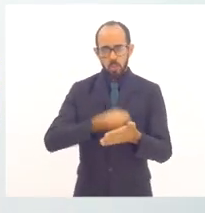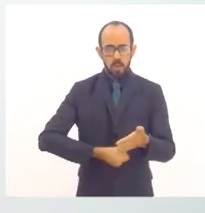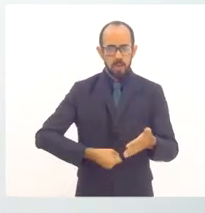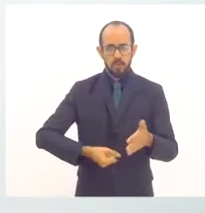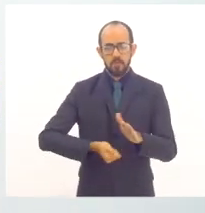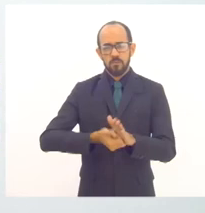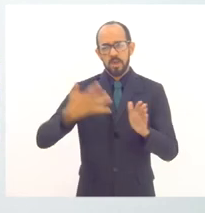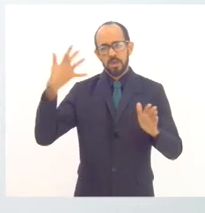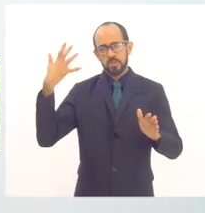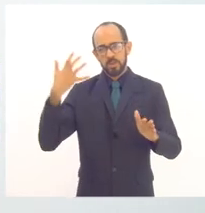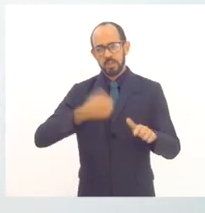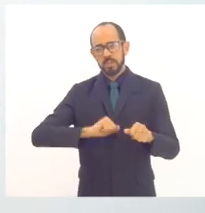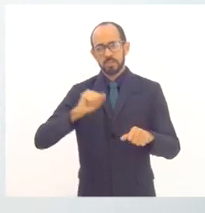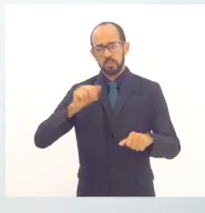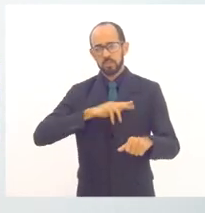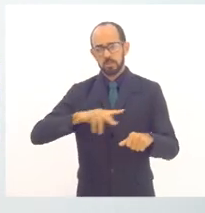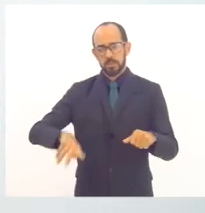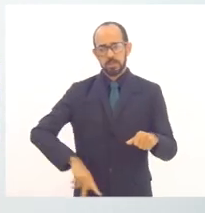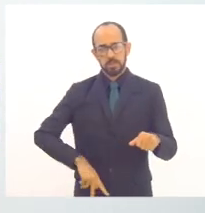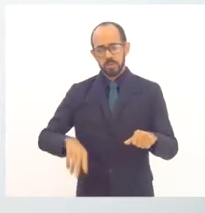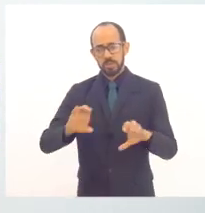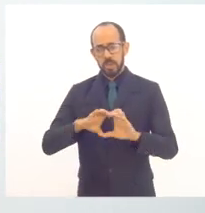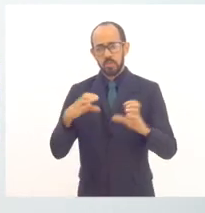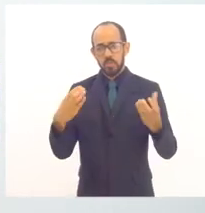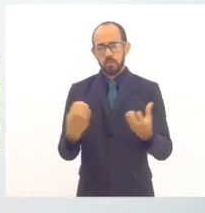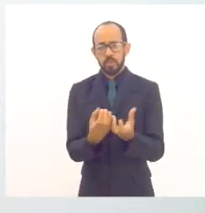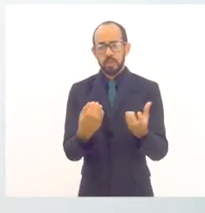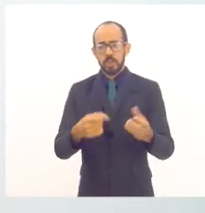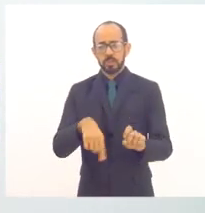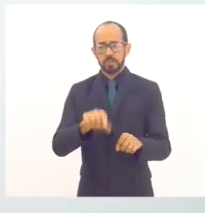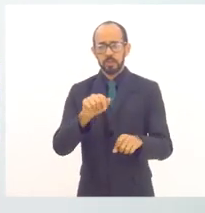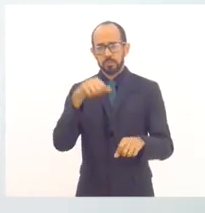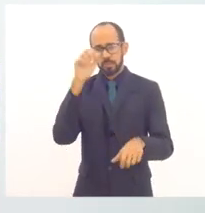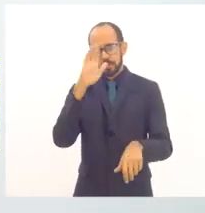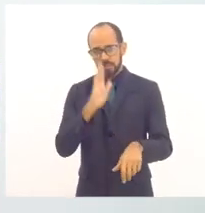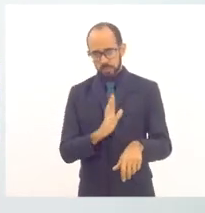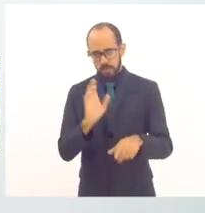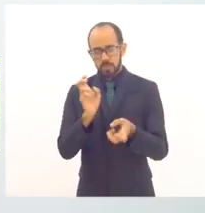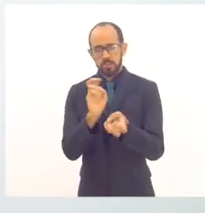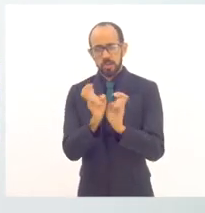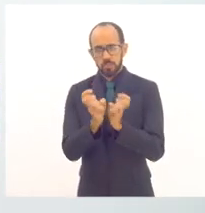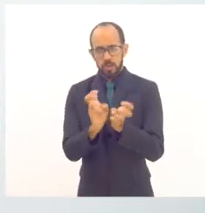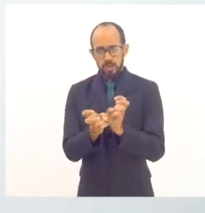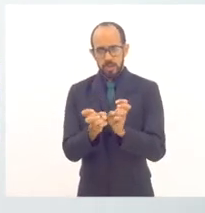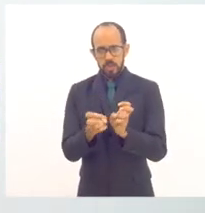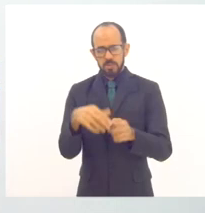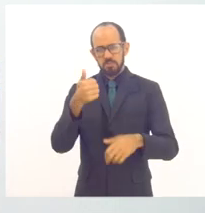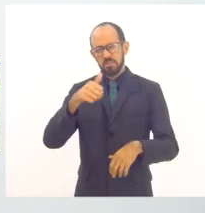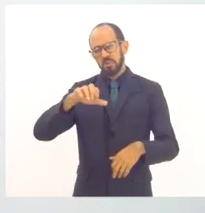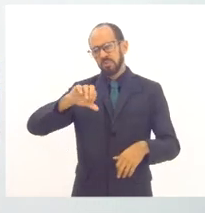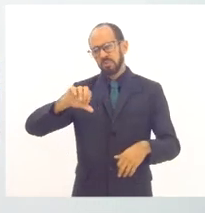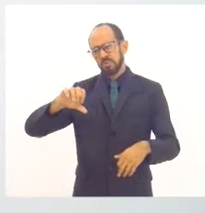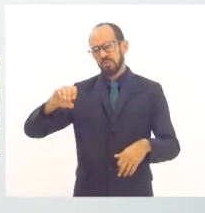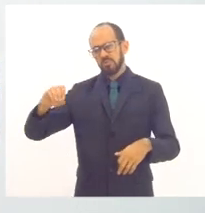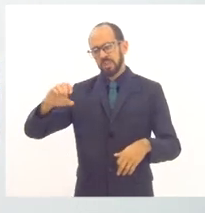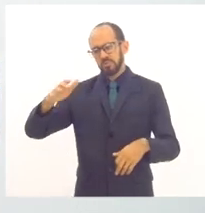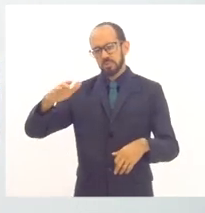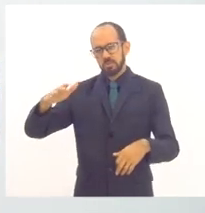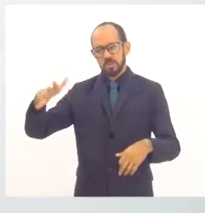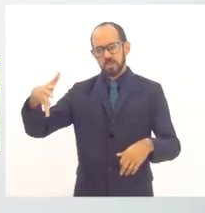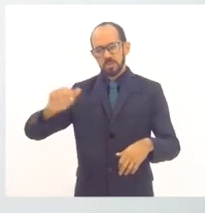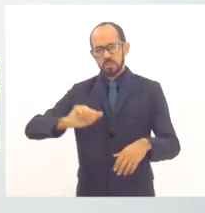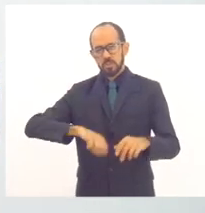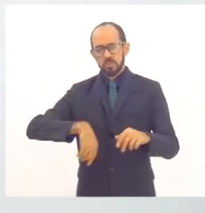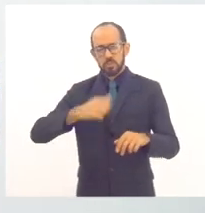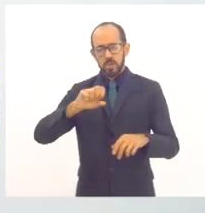presidente de federação, fui fundador da Confederação Brasileira de Capoeira. E lá nos anos 90, quando o sistema